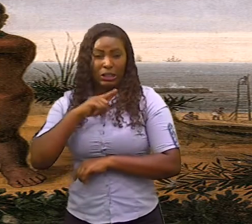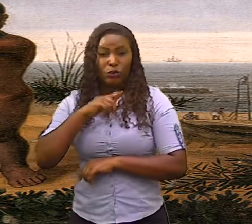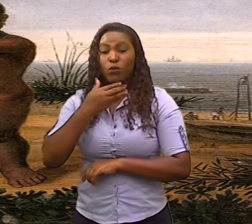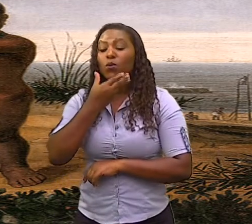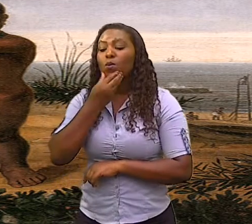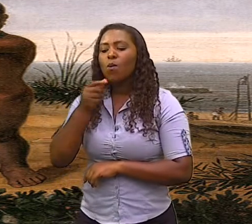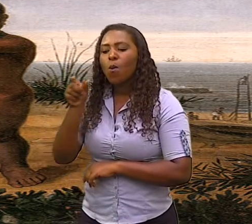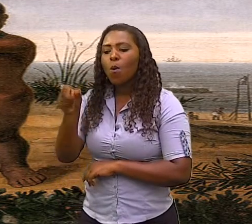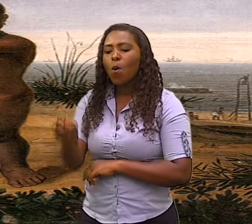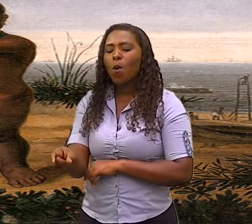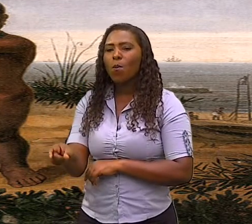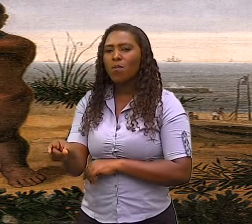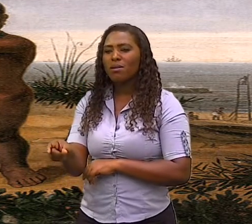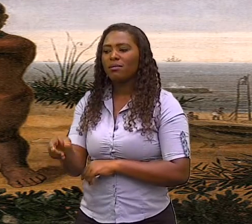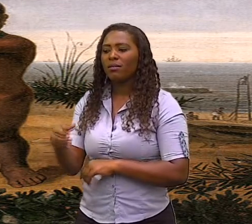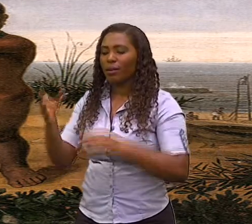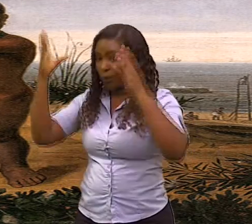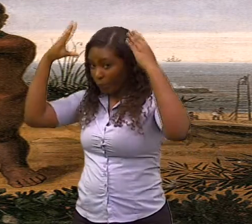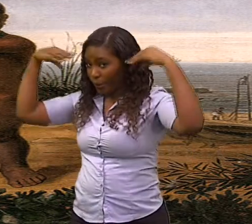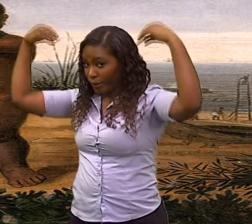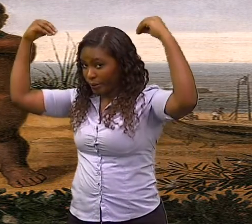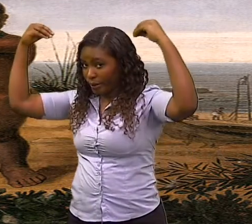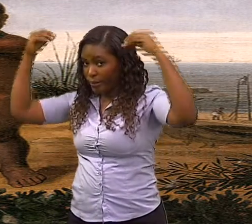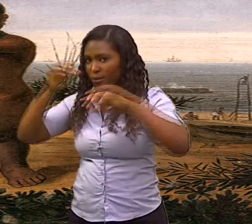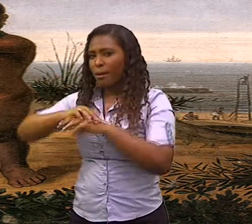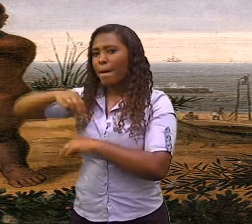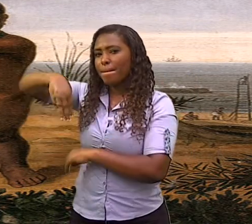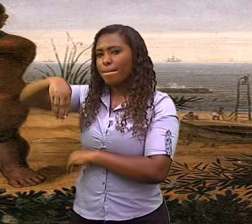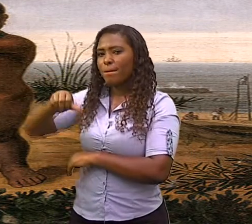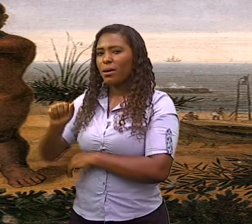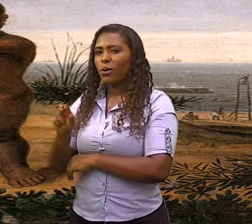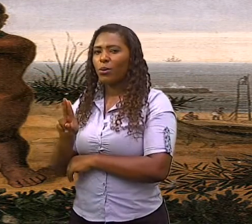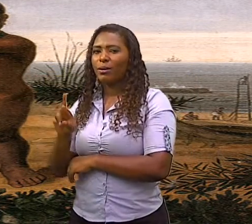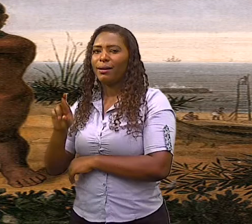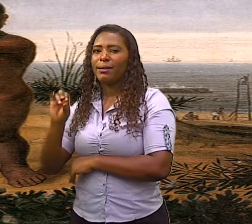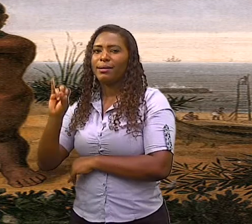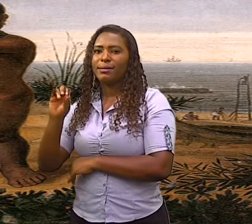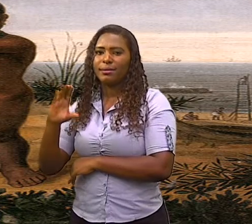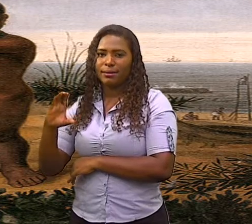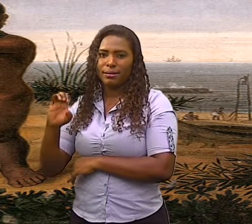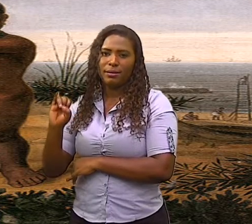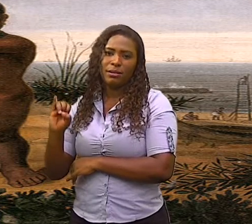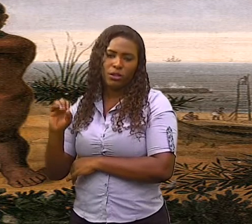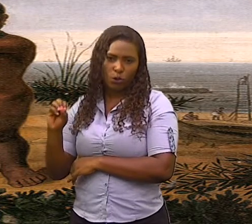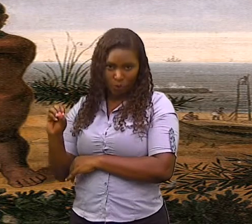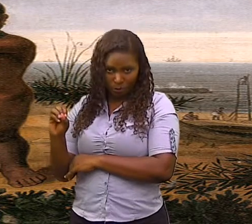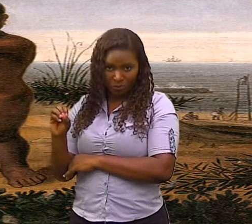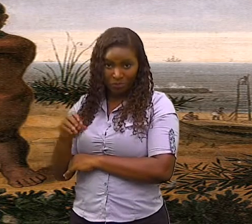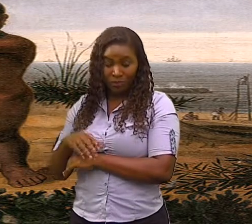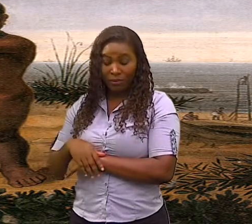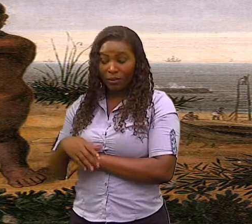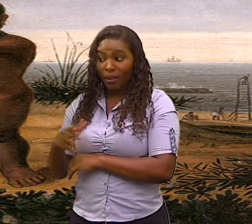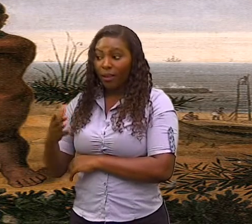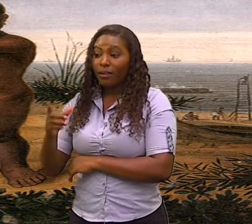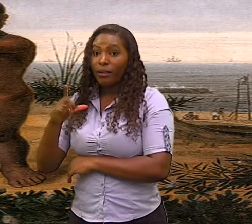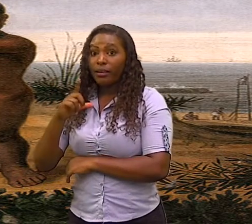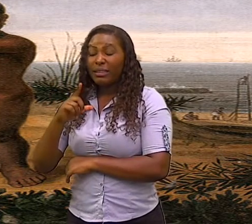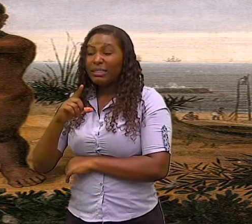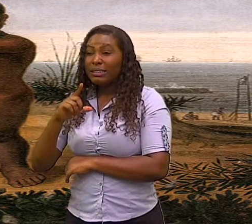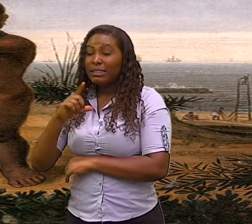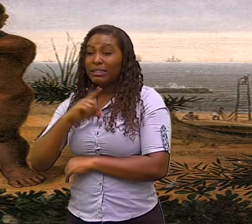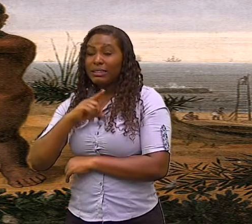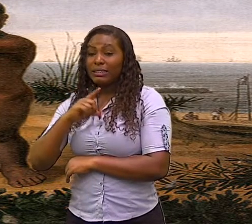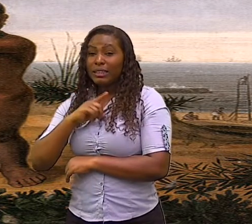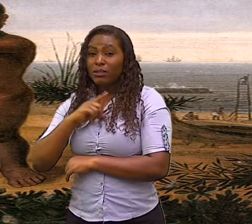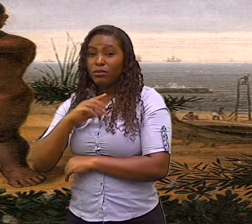um aparato veio com vários artistas só para retratar o nosso país. Né? E